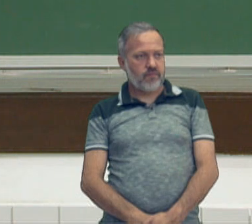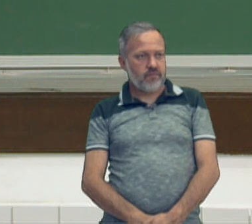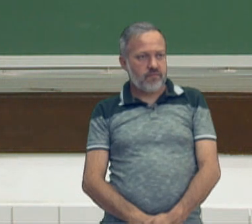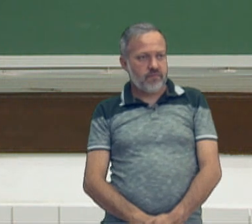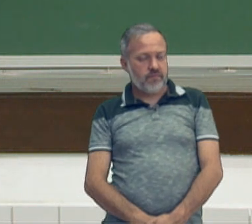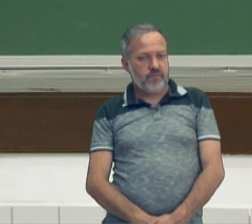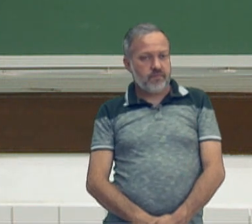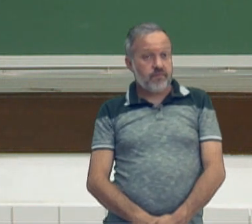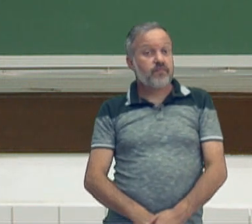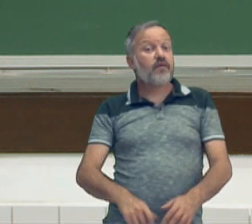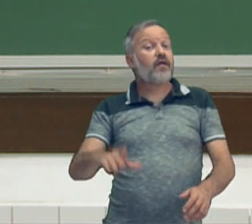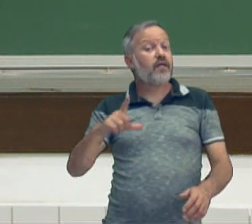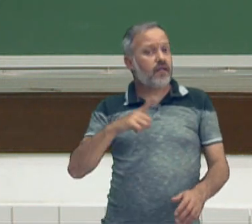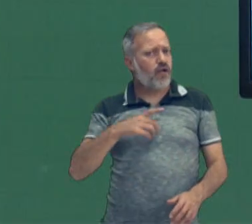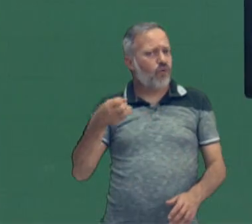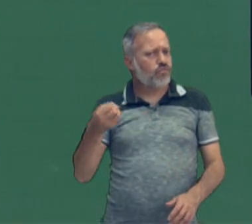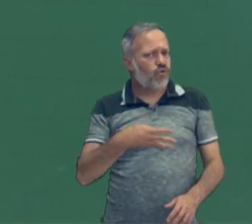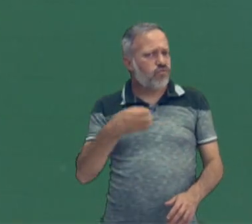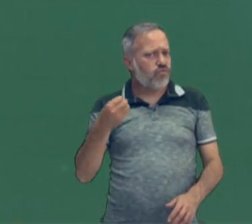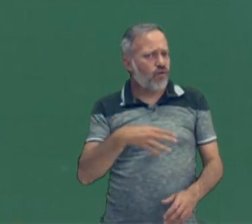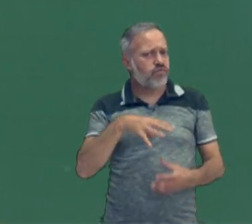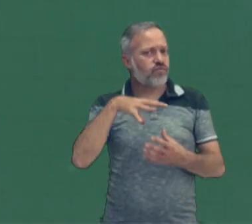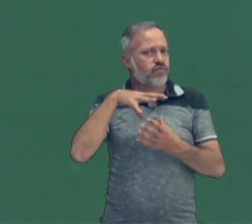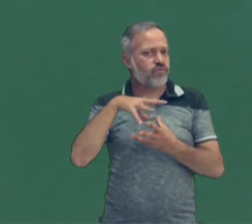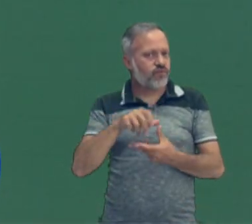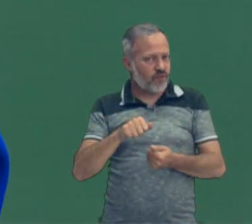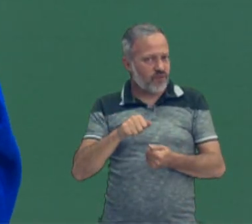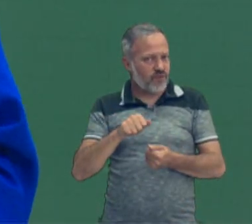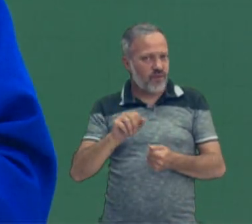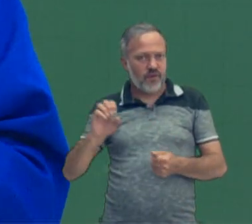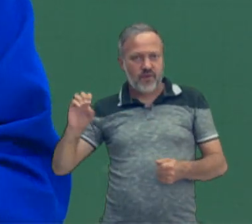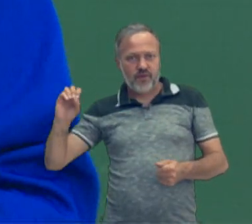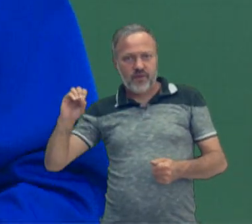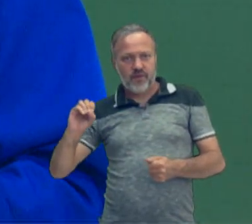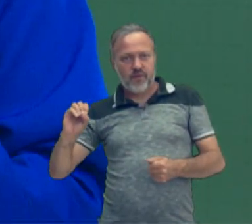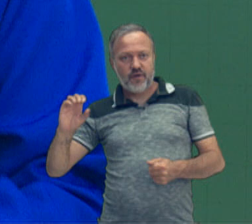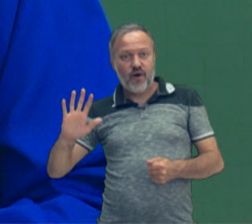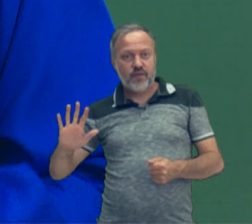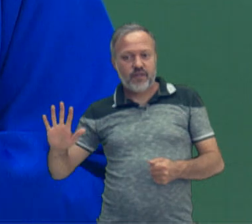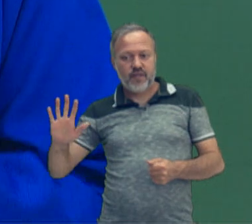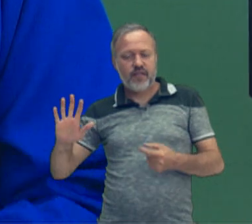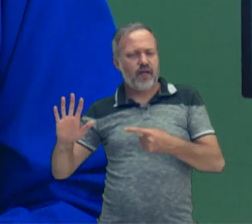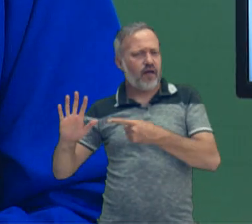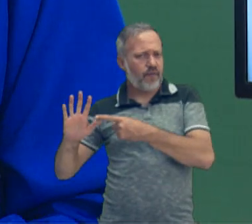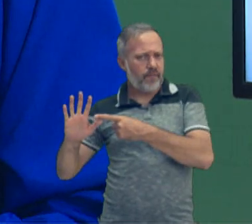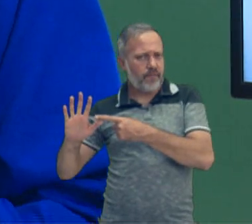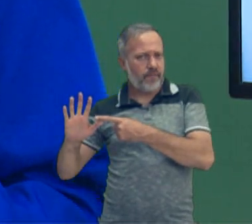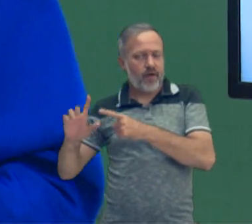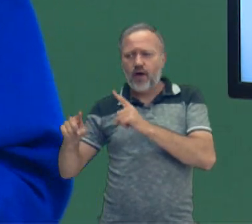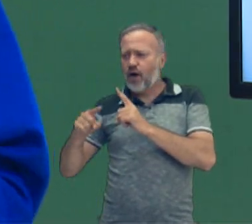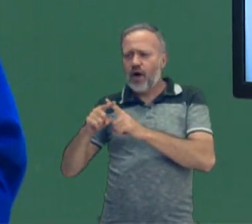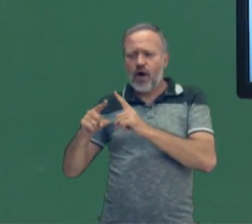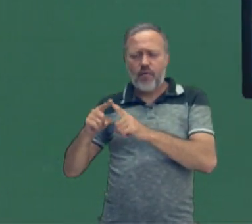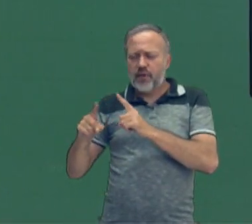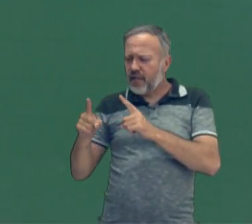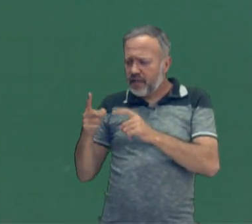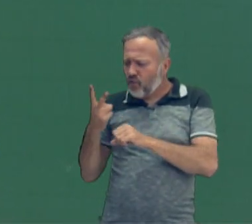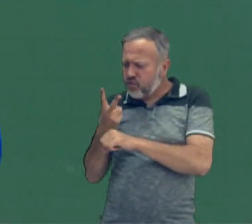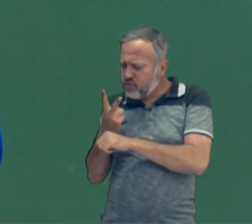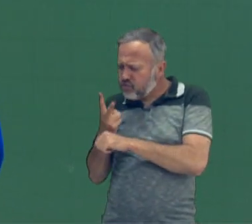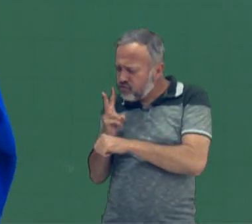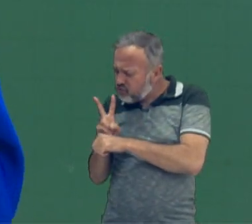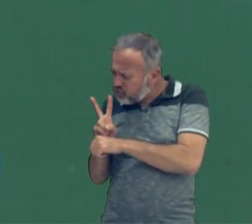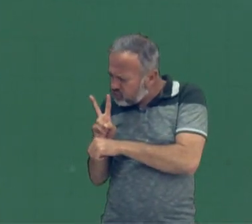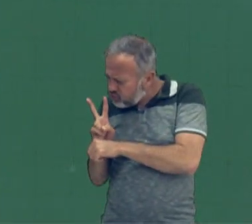temos o novíssimo mundo. Onde é que está o novíssimo mundo? Lá na Oceania. Por que não foi tão explorada naquele período, né, das grandes